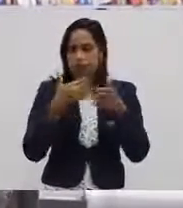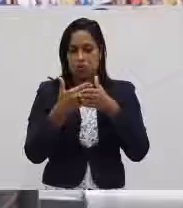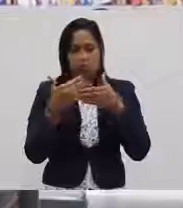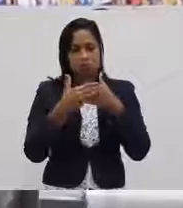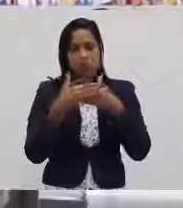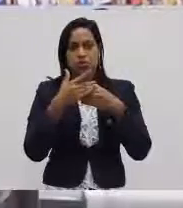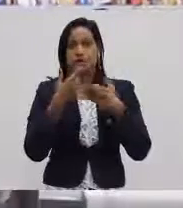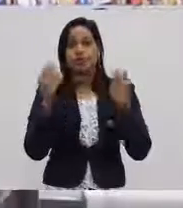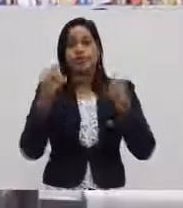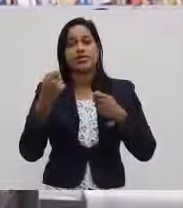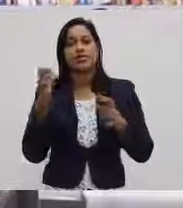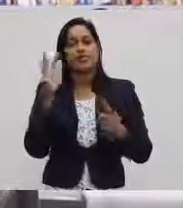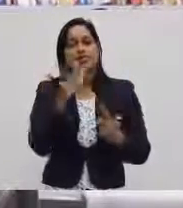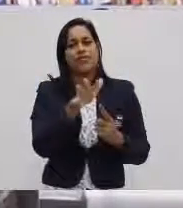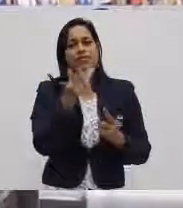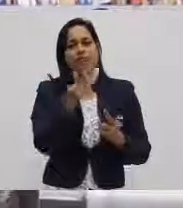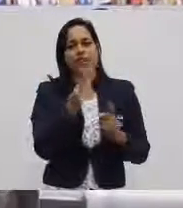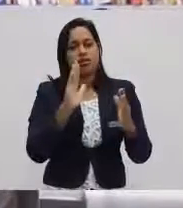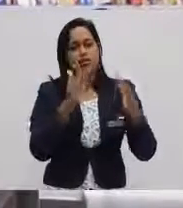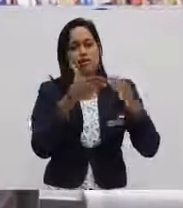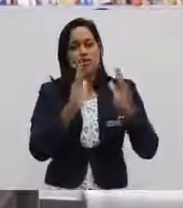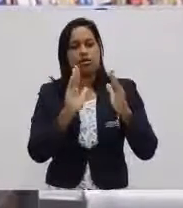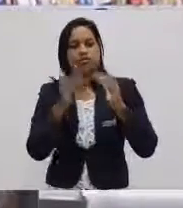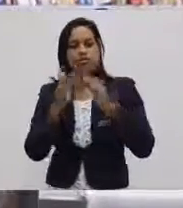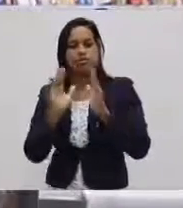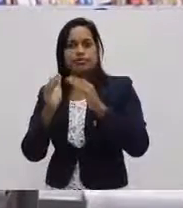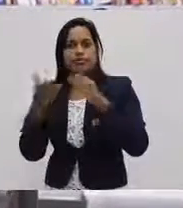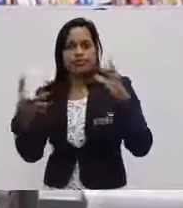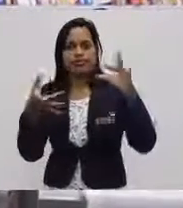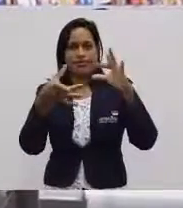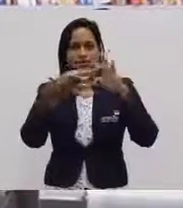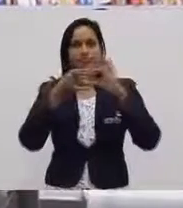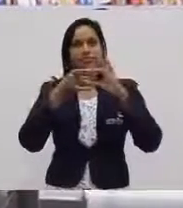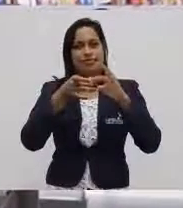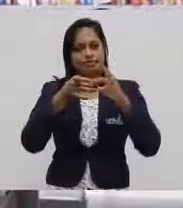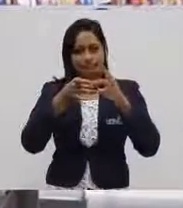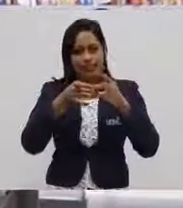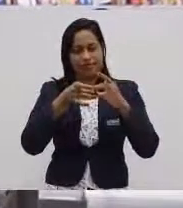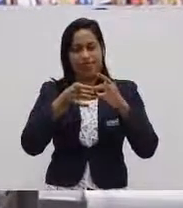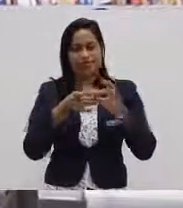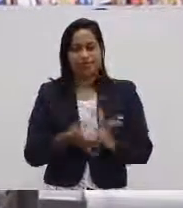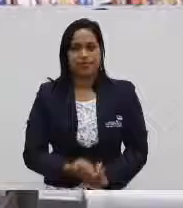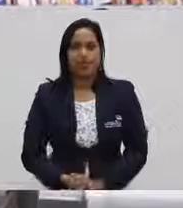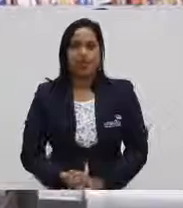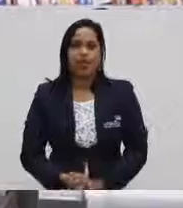partes, influencia diretamente na outra parte, na parte subsequente da cadeia.